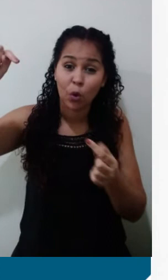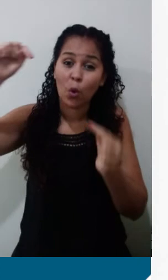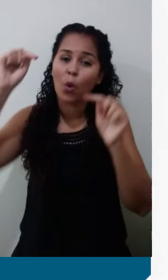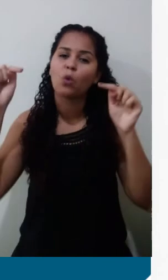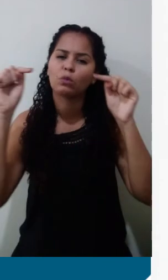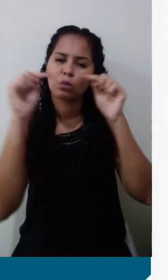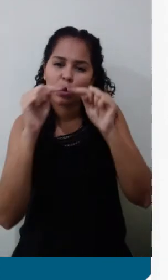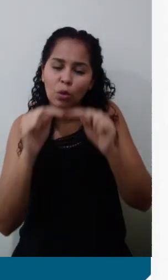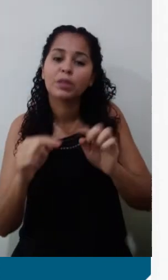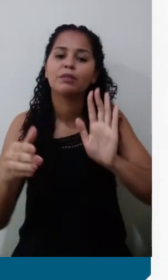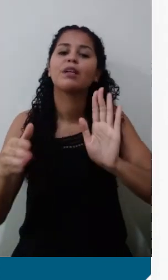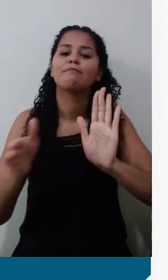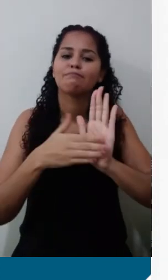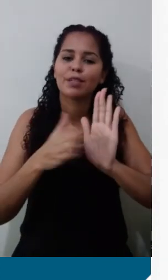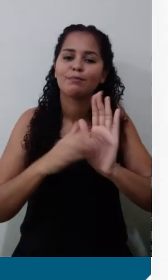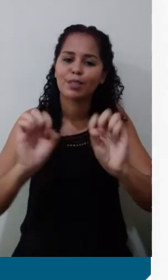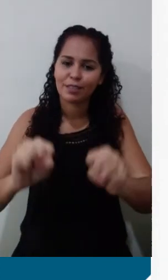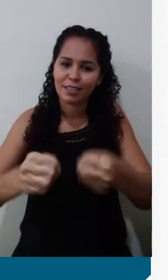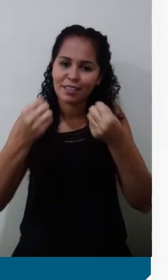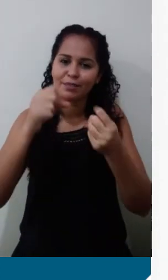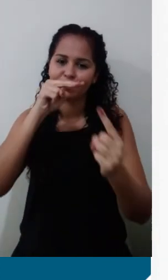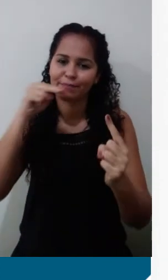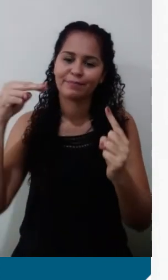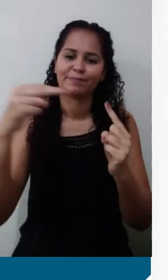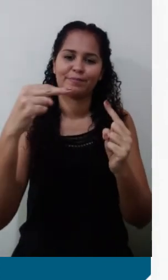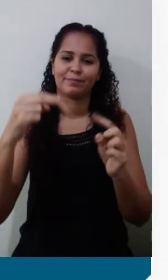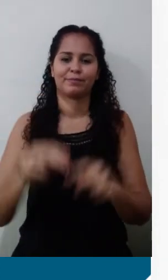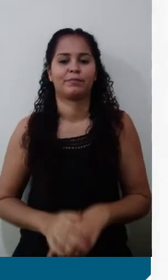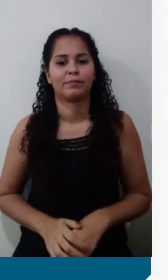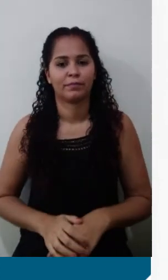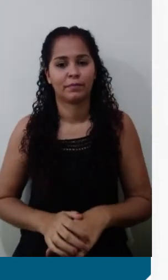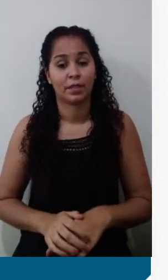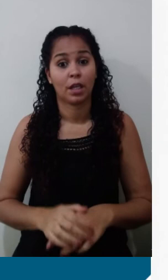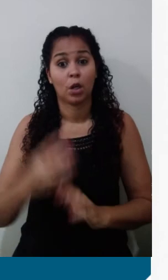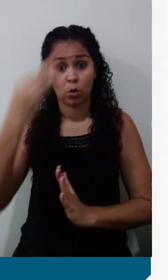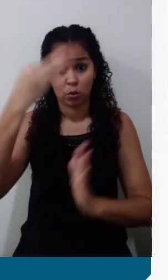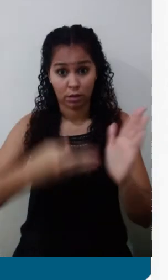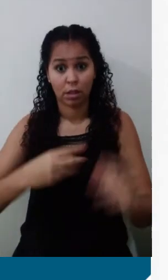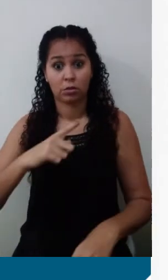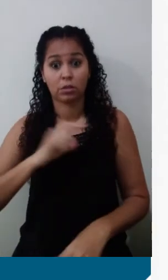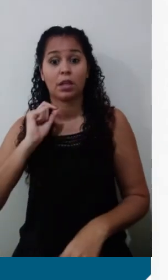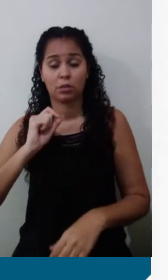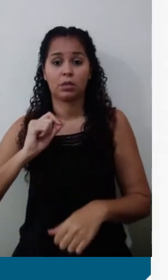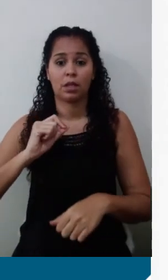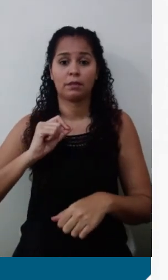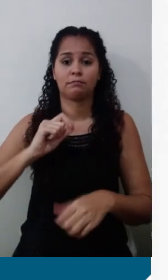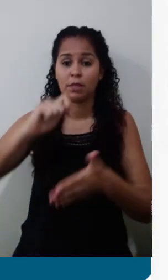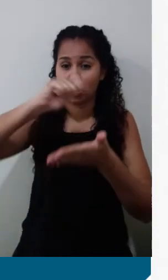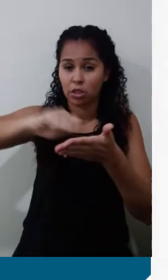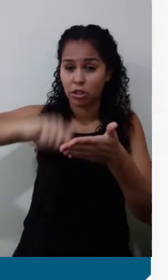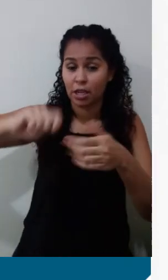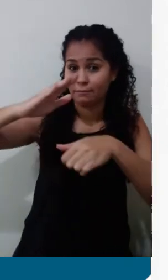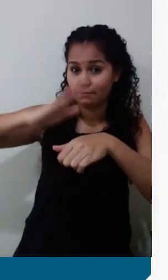também é considerado dentro da coerência, ok? O texto tem indícios de autoria, até porque isso é muito importante.